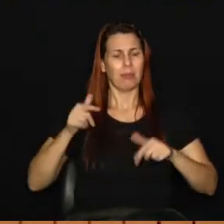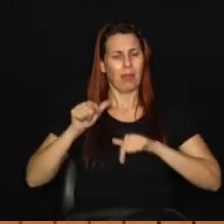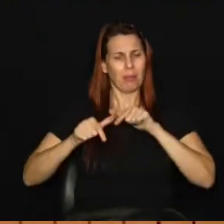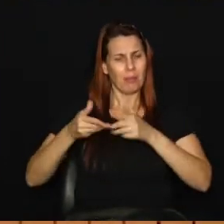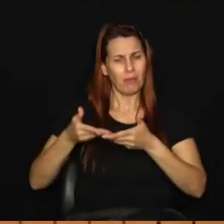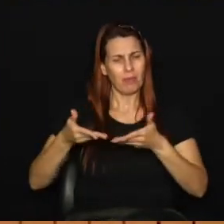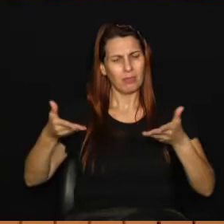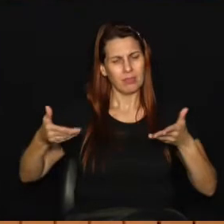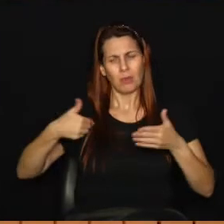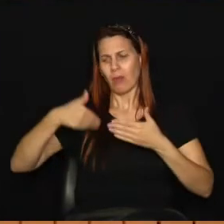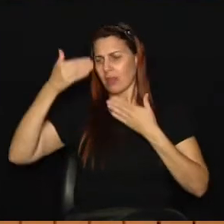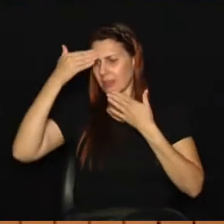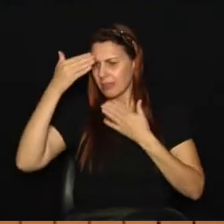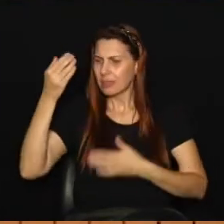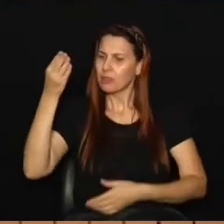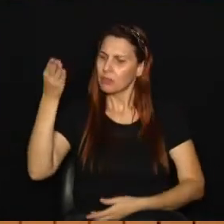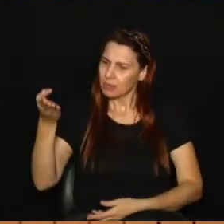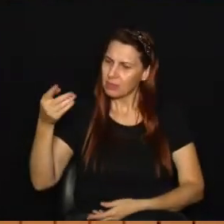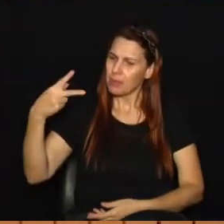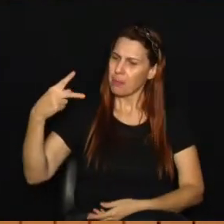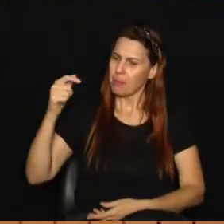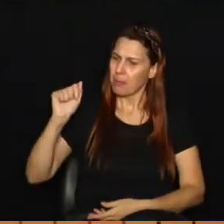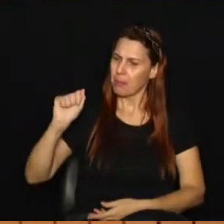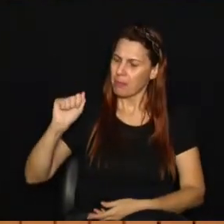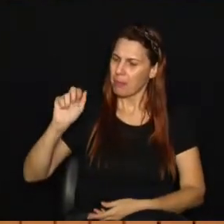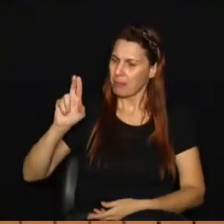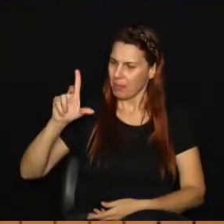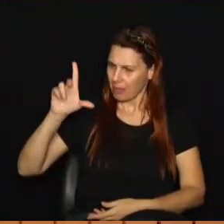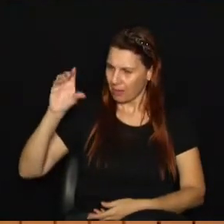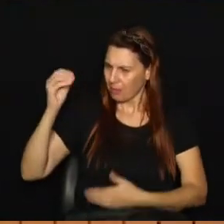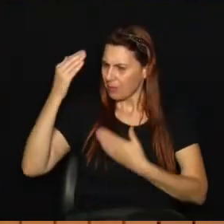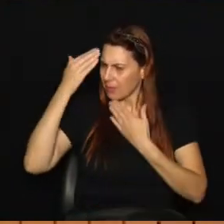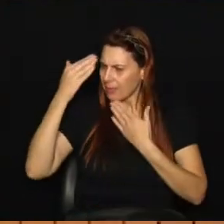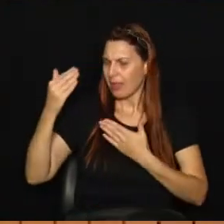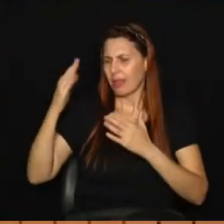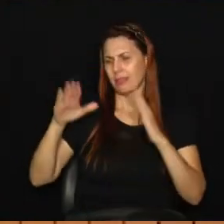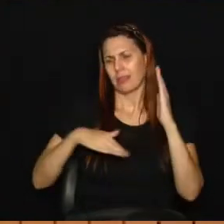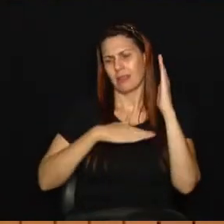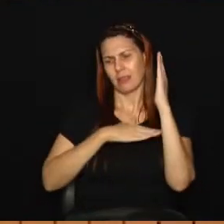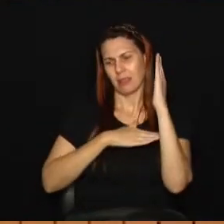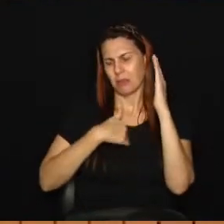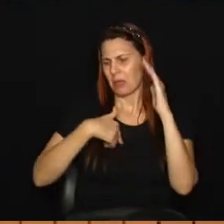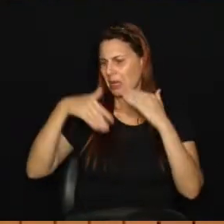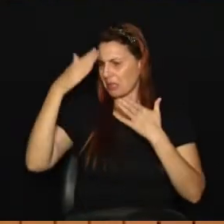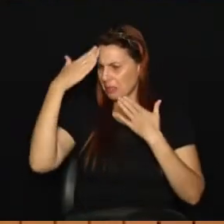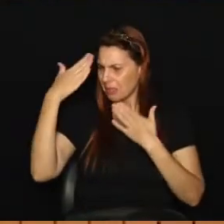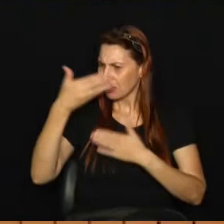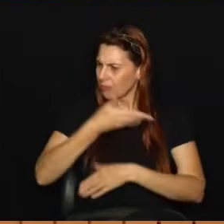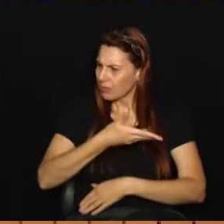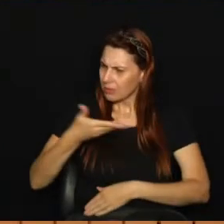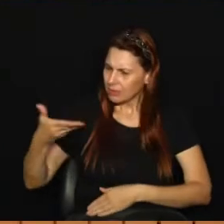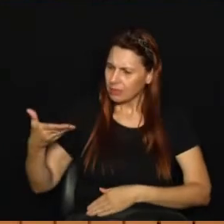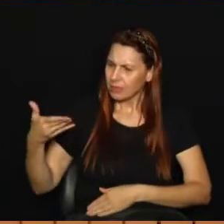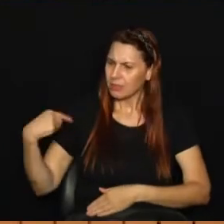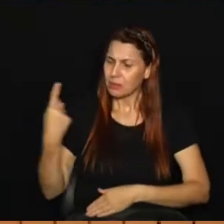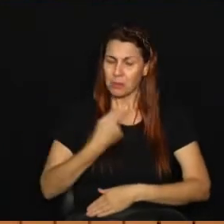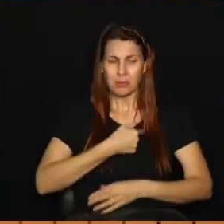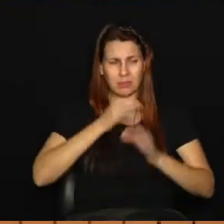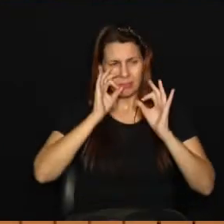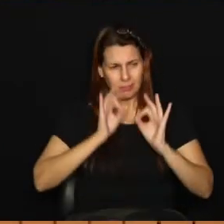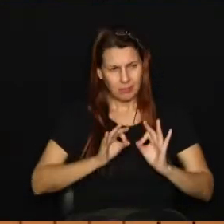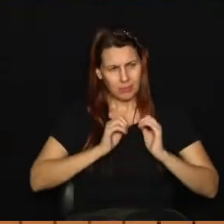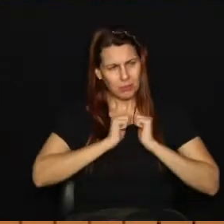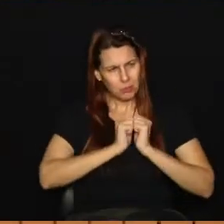teu empenho, agradeço a Câmara, agradeço a todos vocês e na certeza de que juntos continuamos a